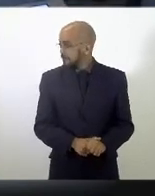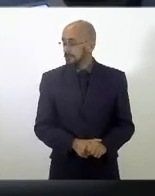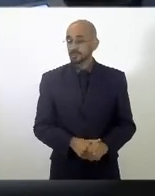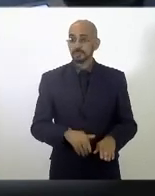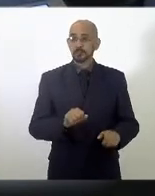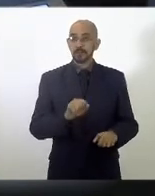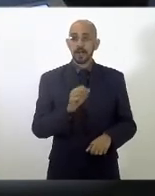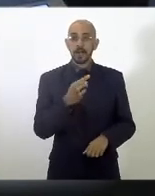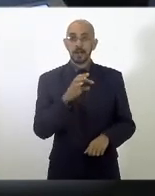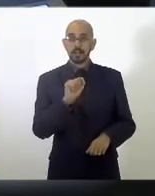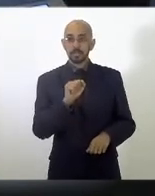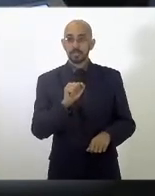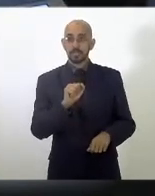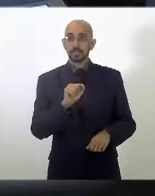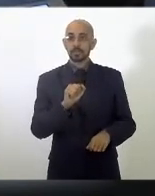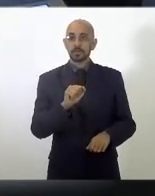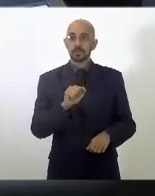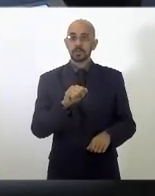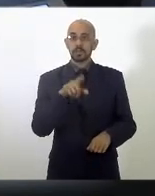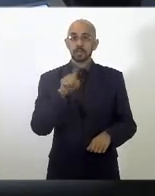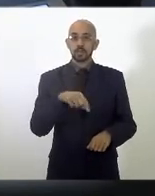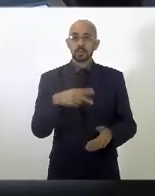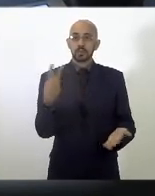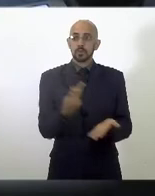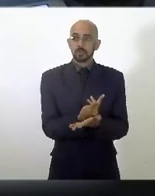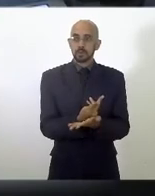A ata reflete com exatidão o ocorrido na